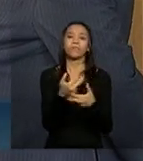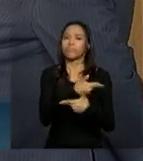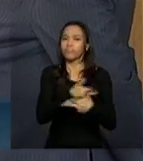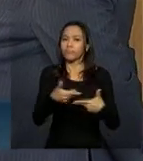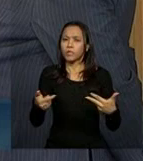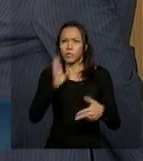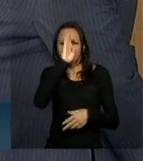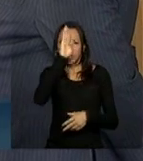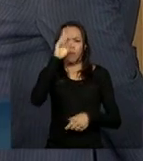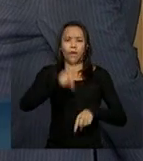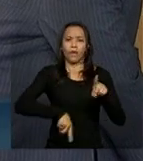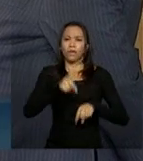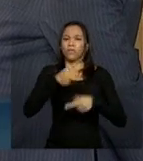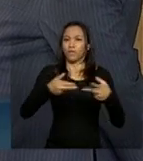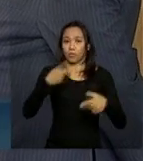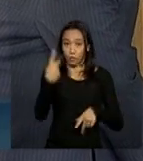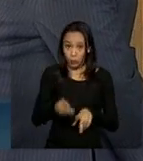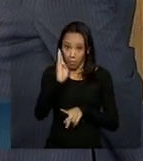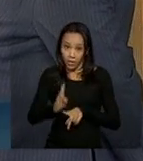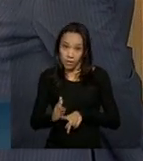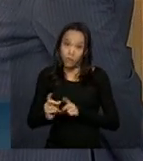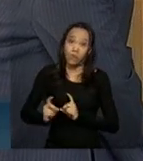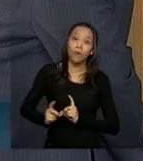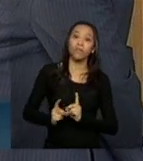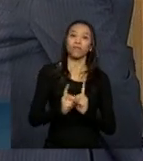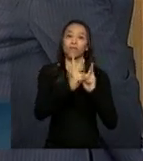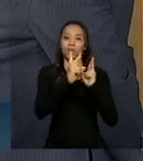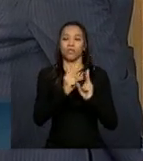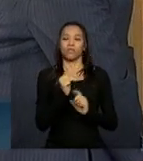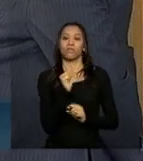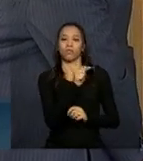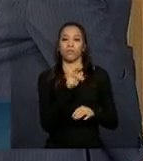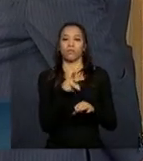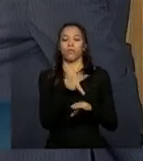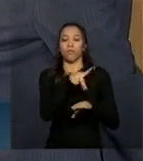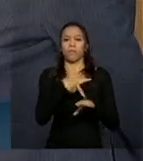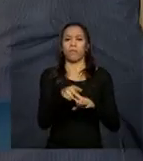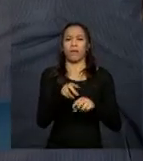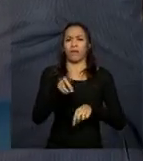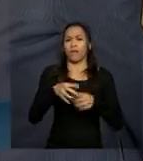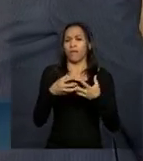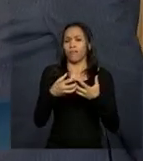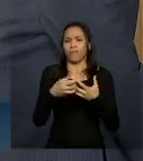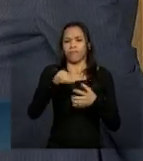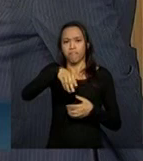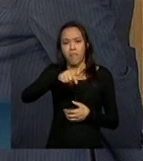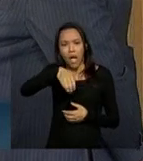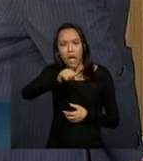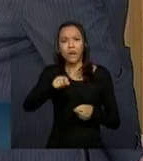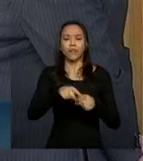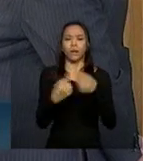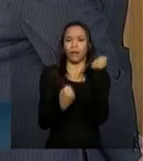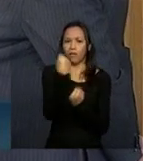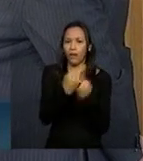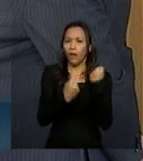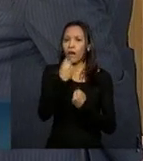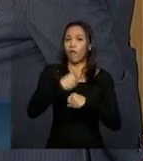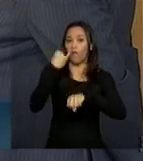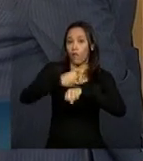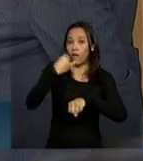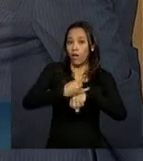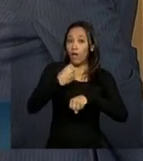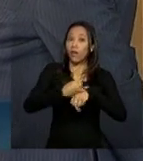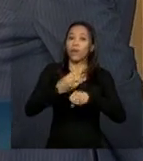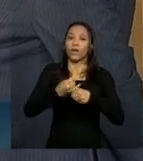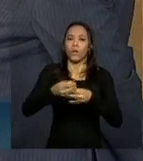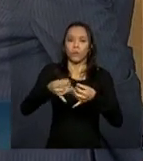produtos brasileiros que são exportados para a Colômbia, são máquinas, automóveis, ferro e aço, produtos